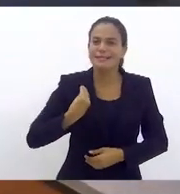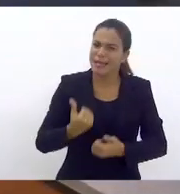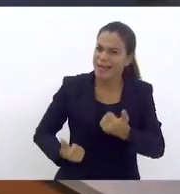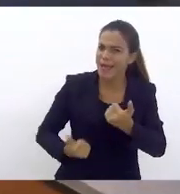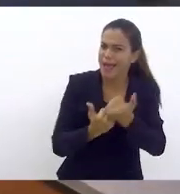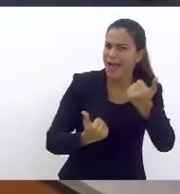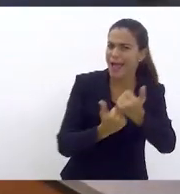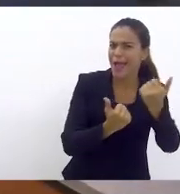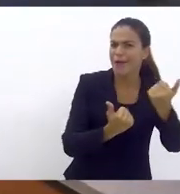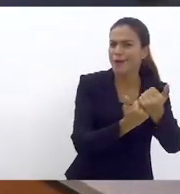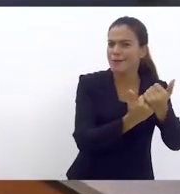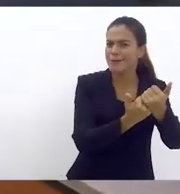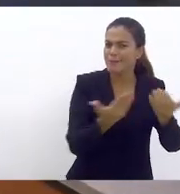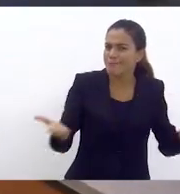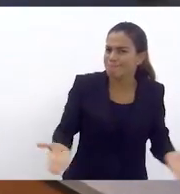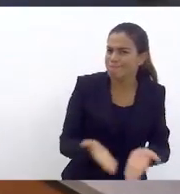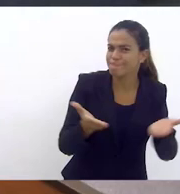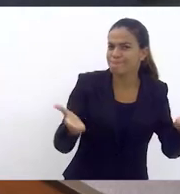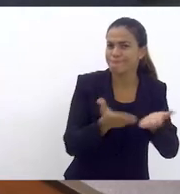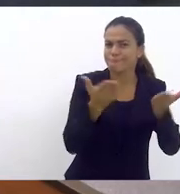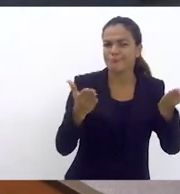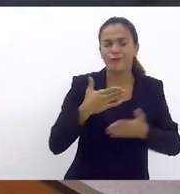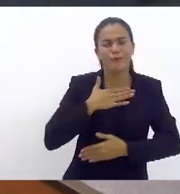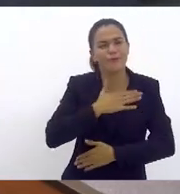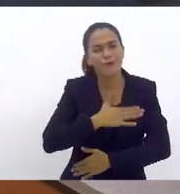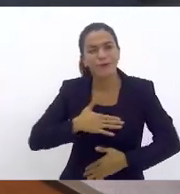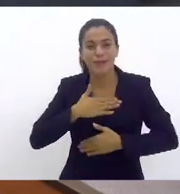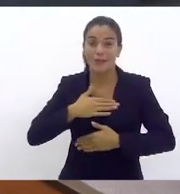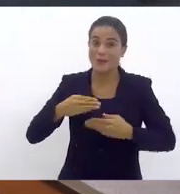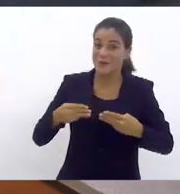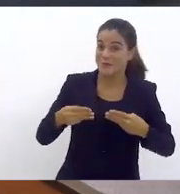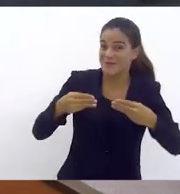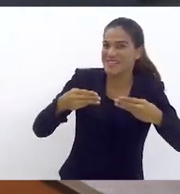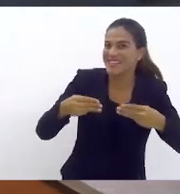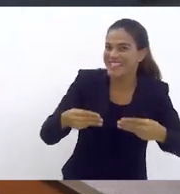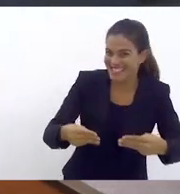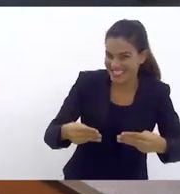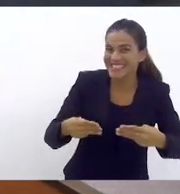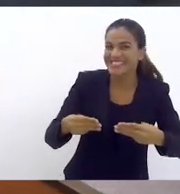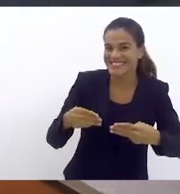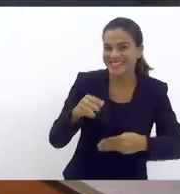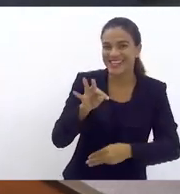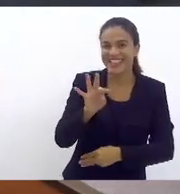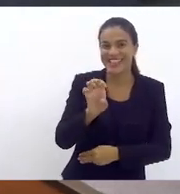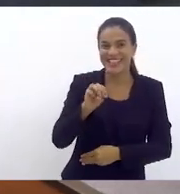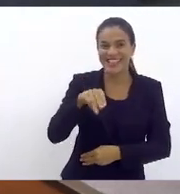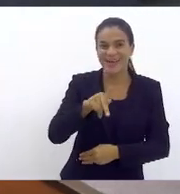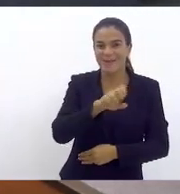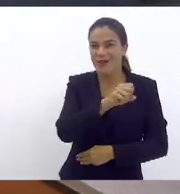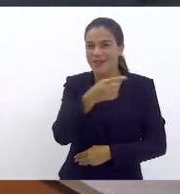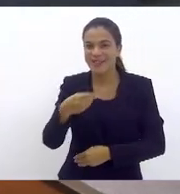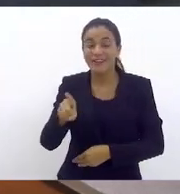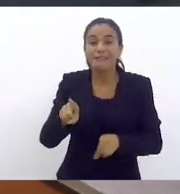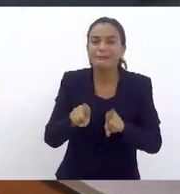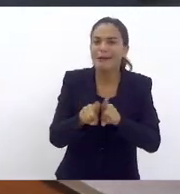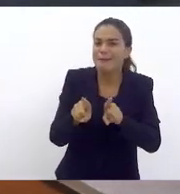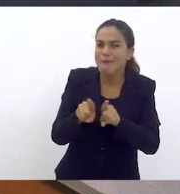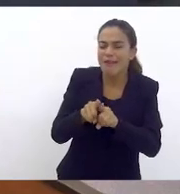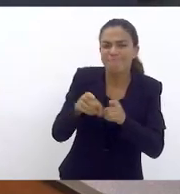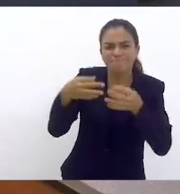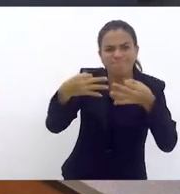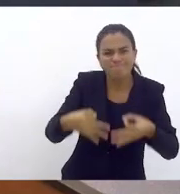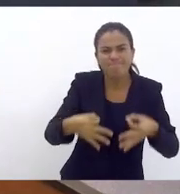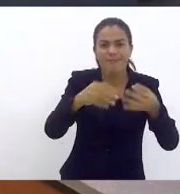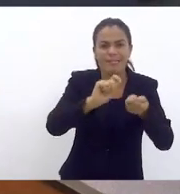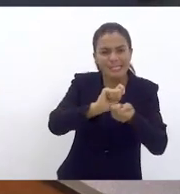contribuição do querido Ministro José Gomes temporão também fazendo as devidas